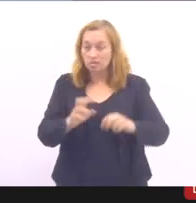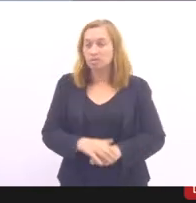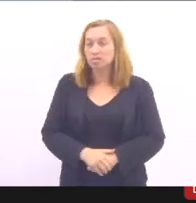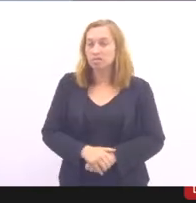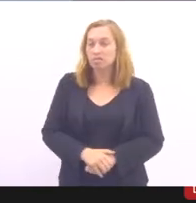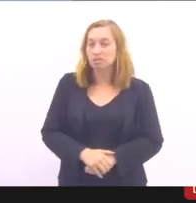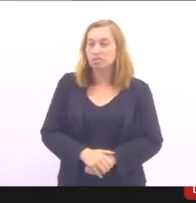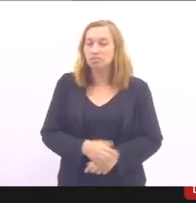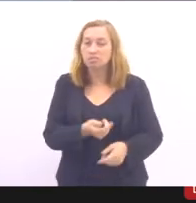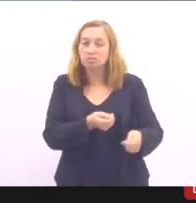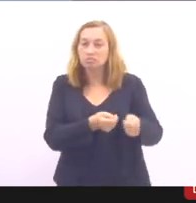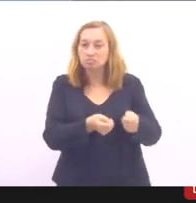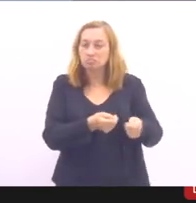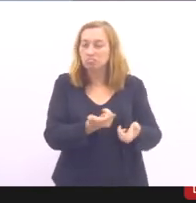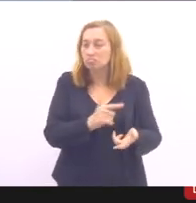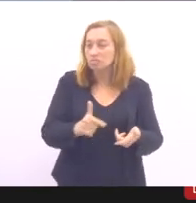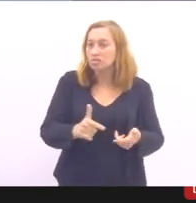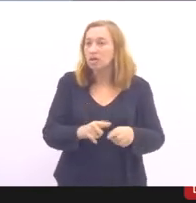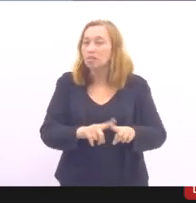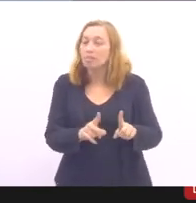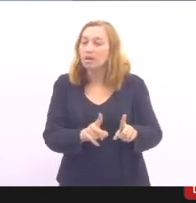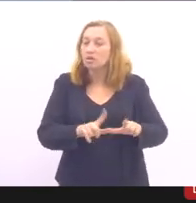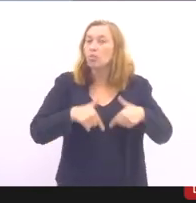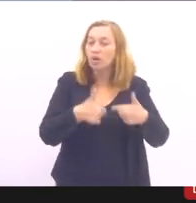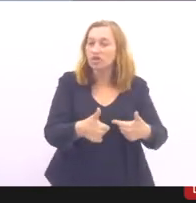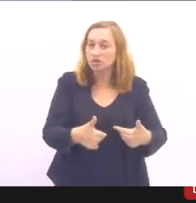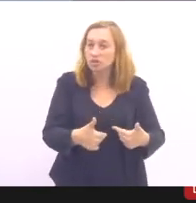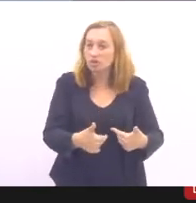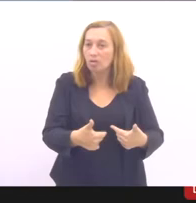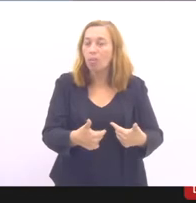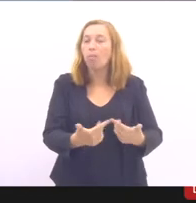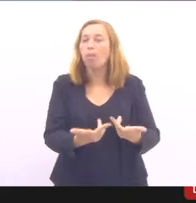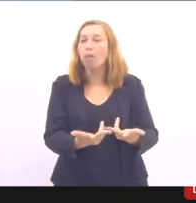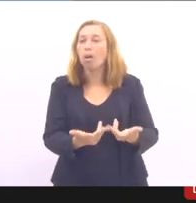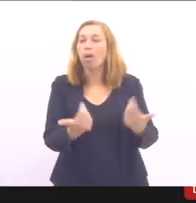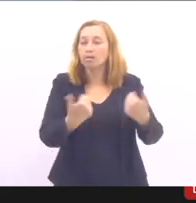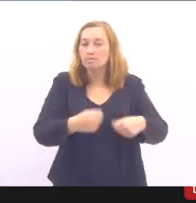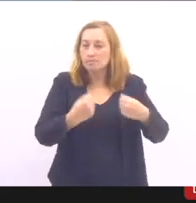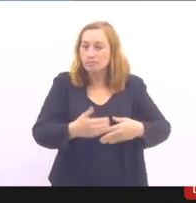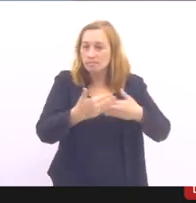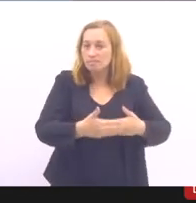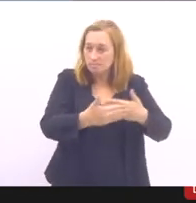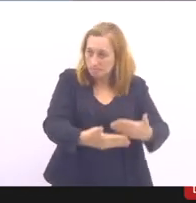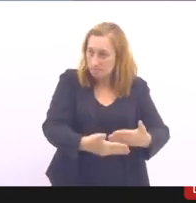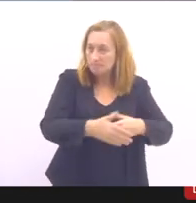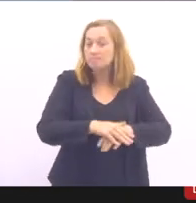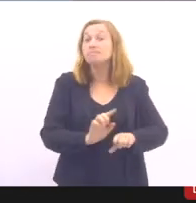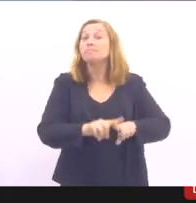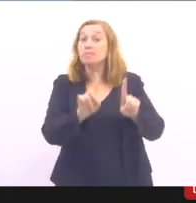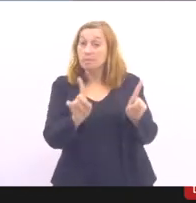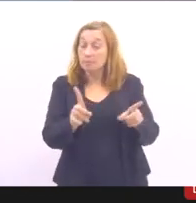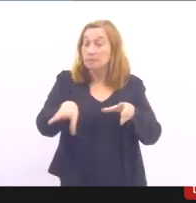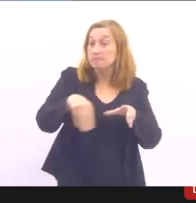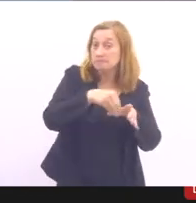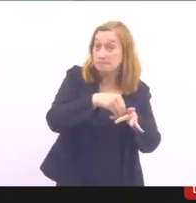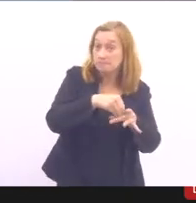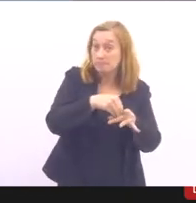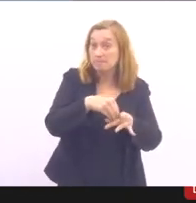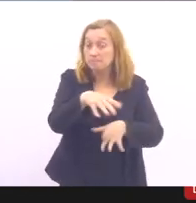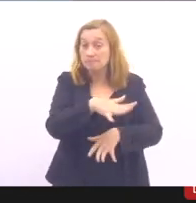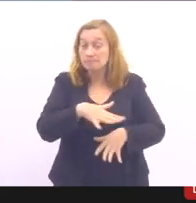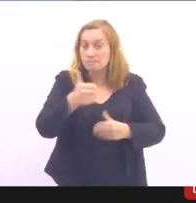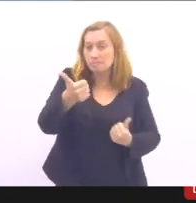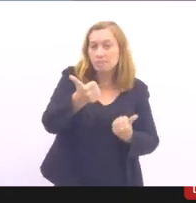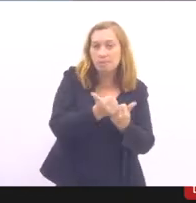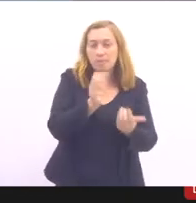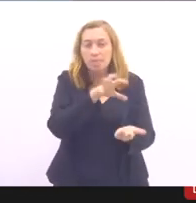termos de regulamentação, mas também em termos de ações. Muito ainda se precisa avançar, mas dentro do âmbito do Centro de